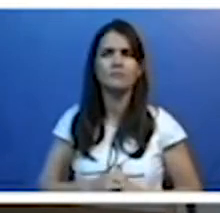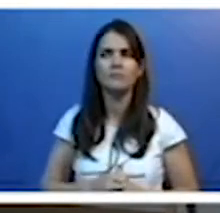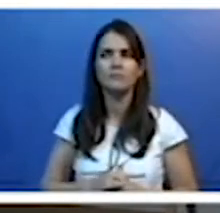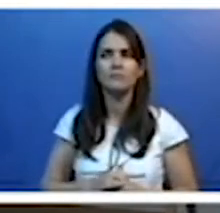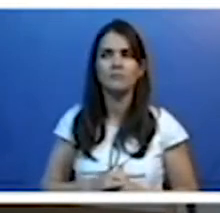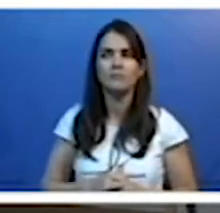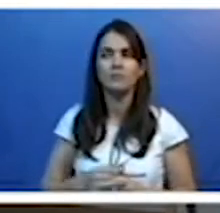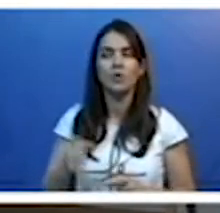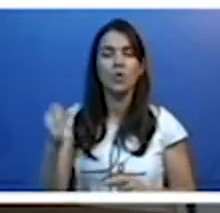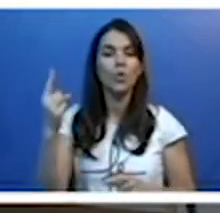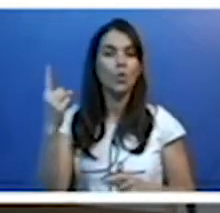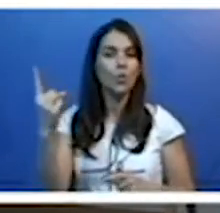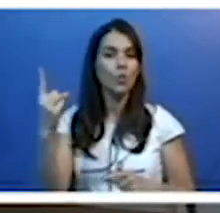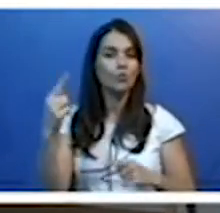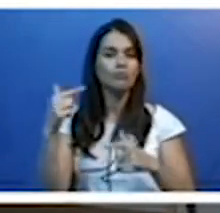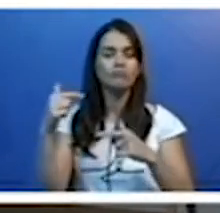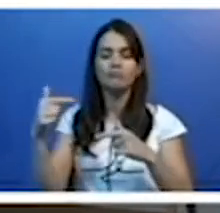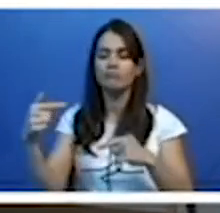1 sobre